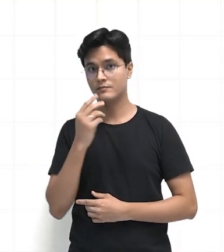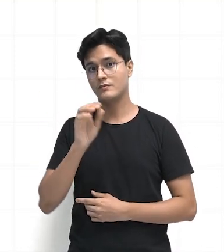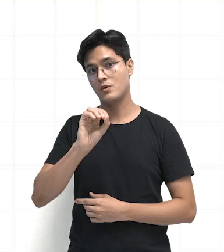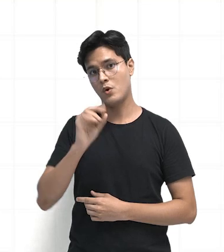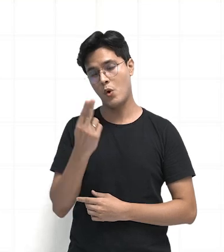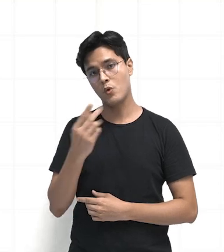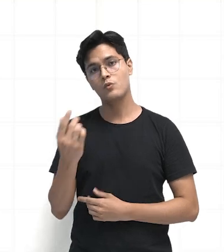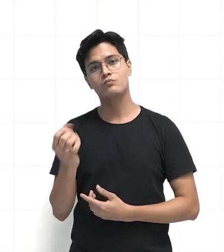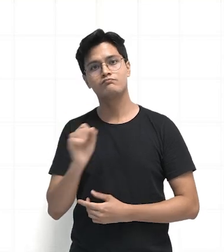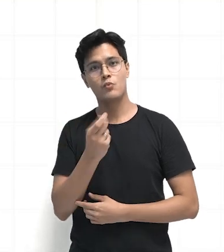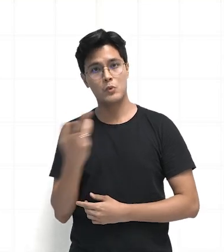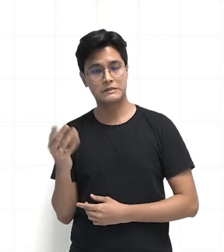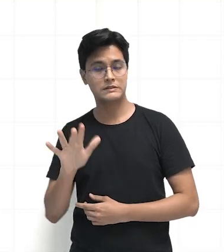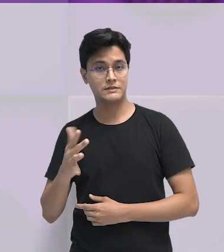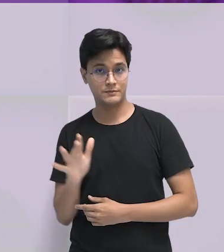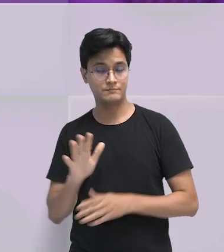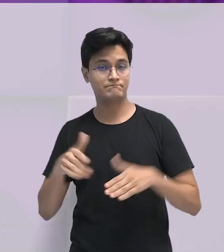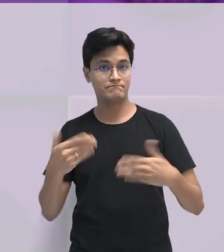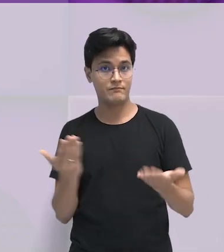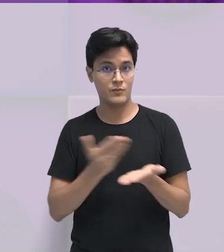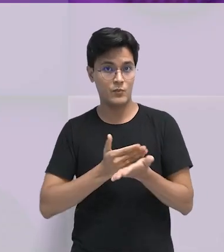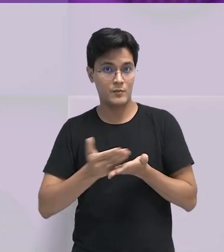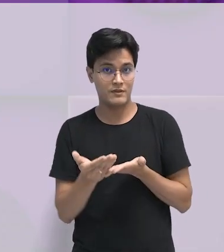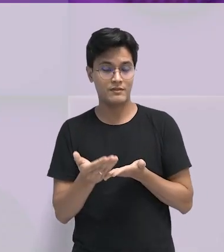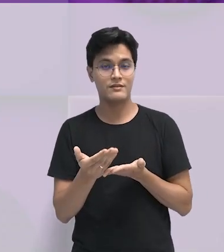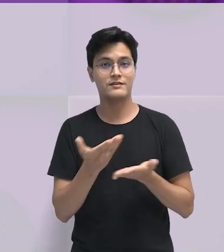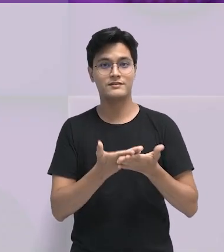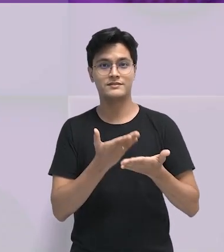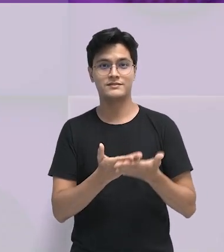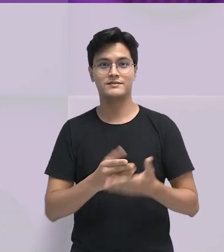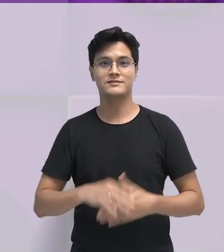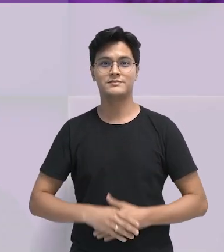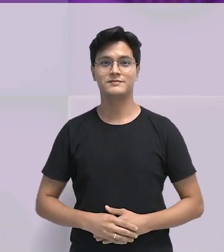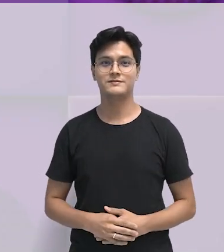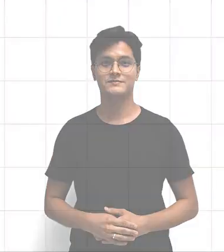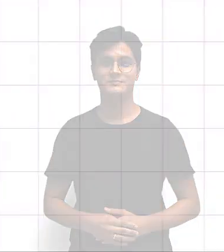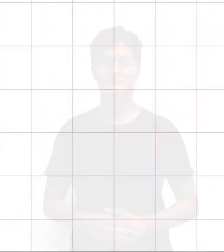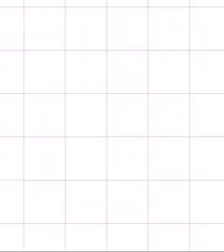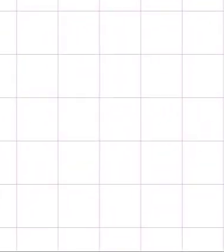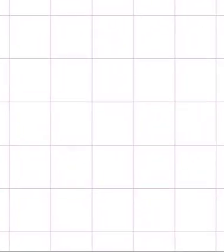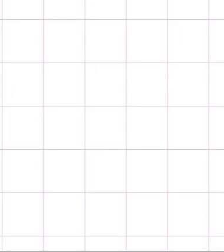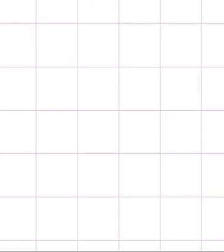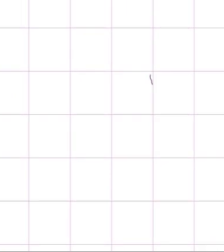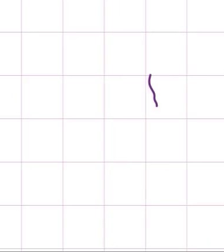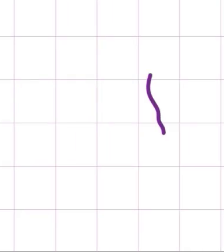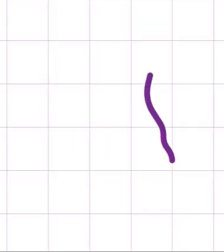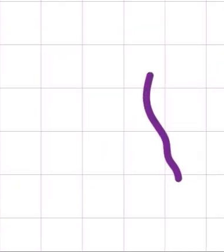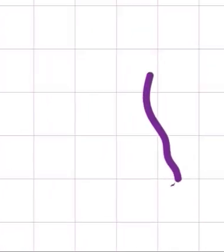de ocorrências. Vamos lá, então, à nossa aula.